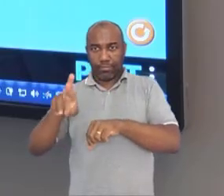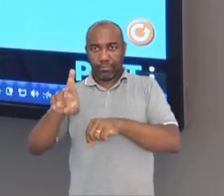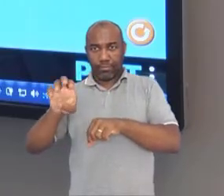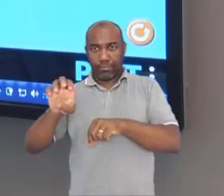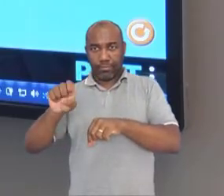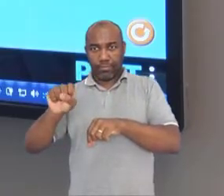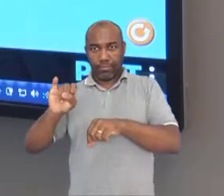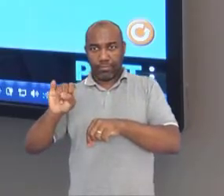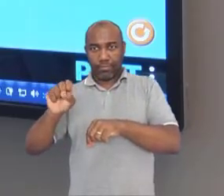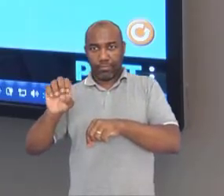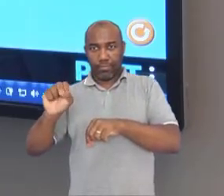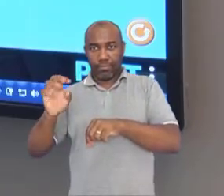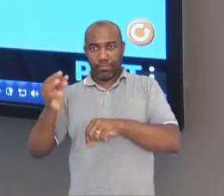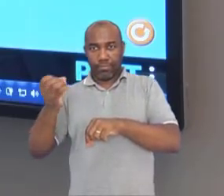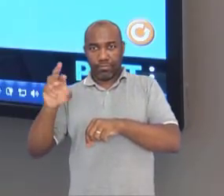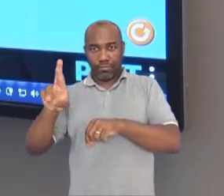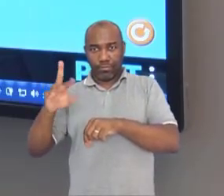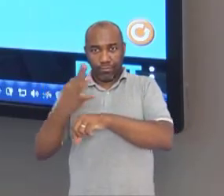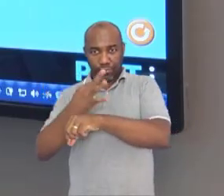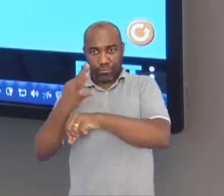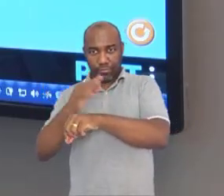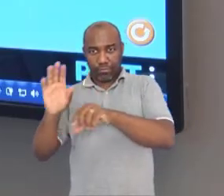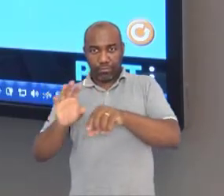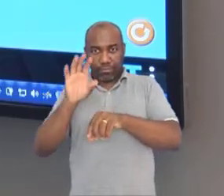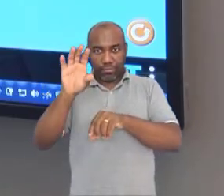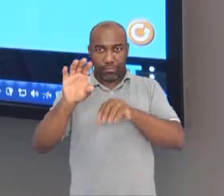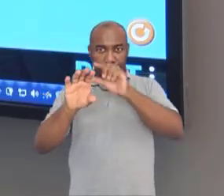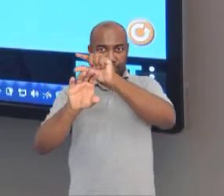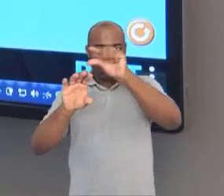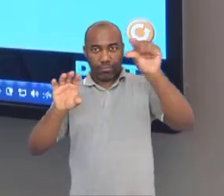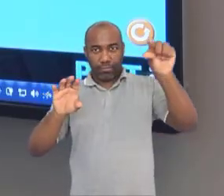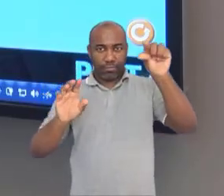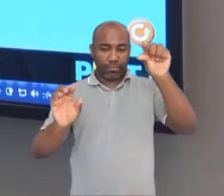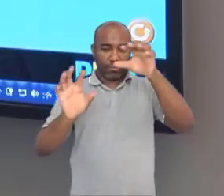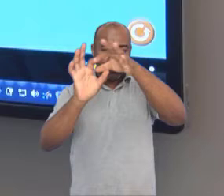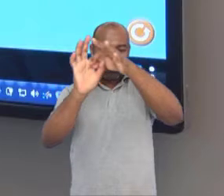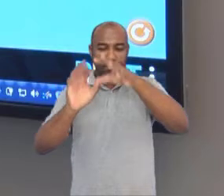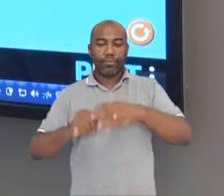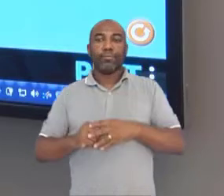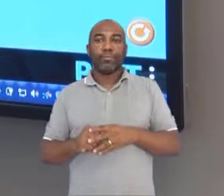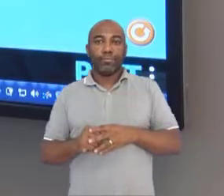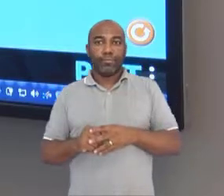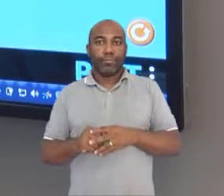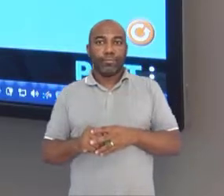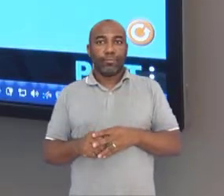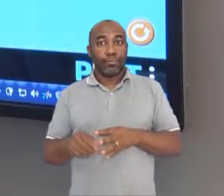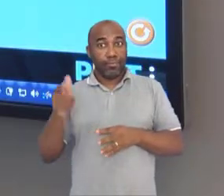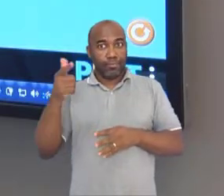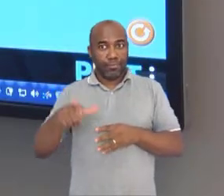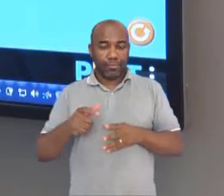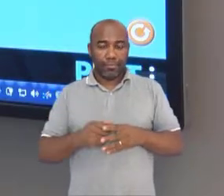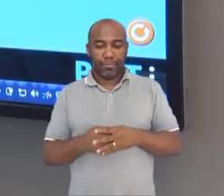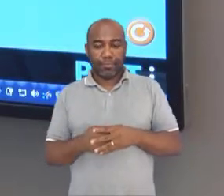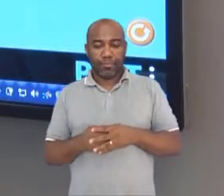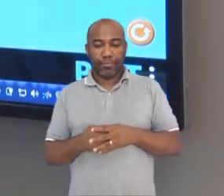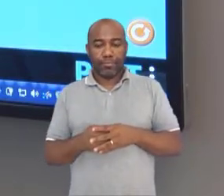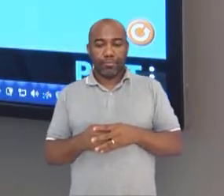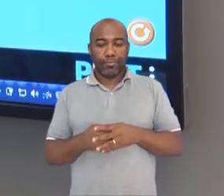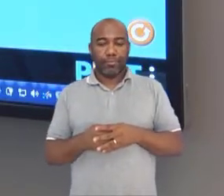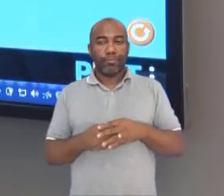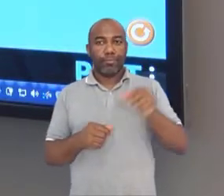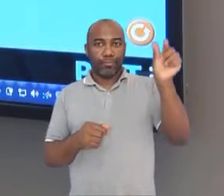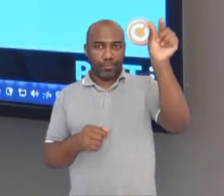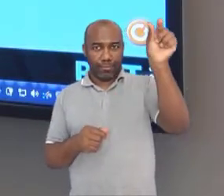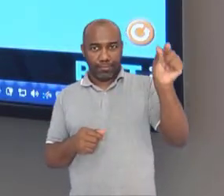bem, novamente o condutor, e aí você vai